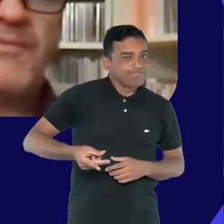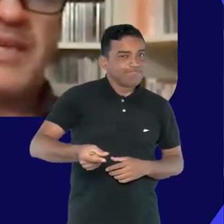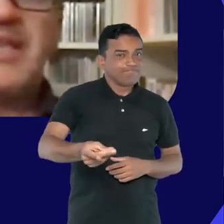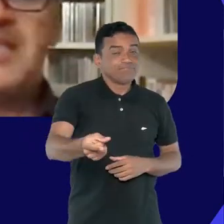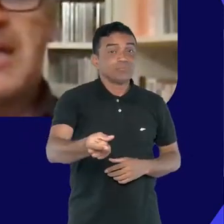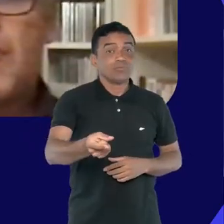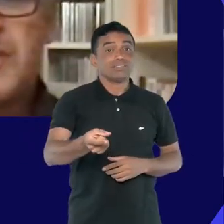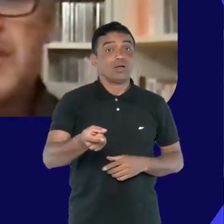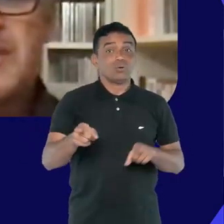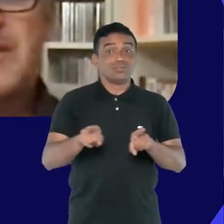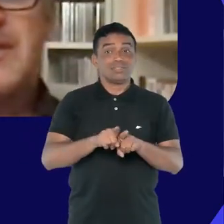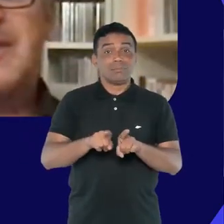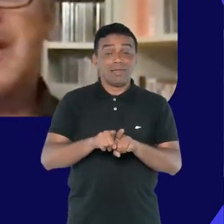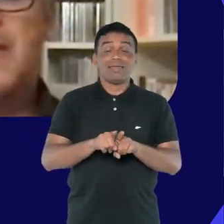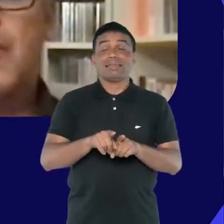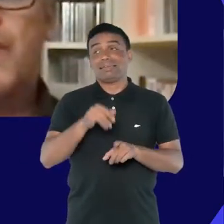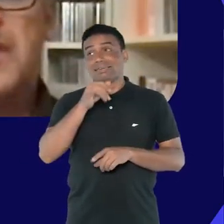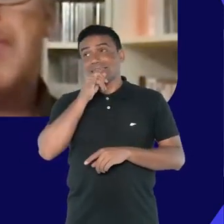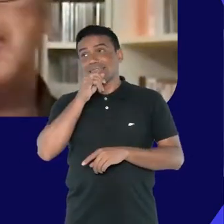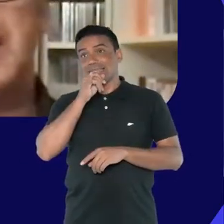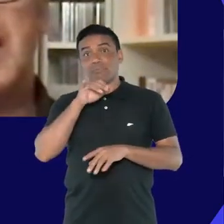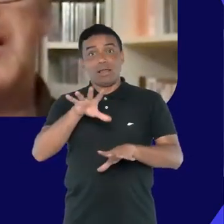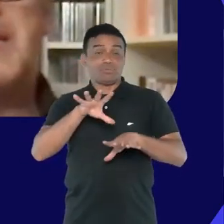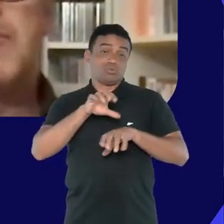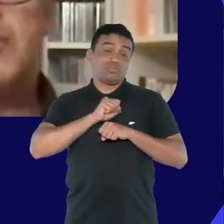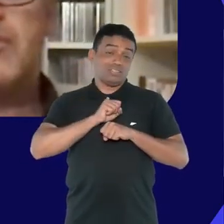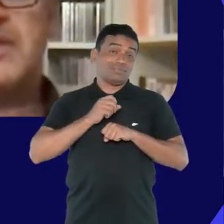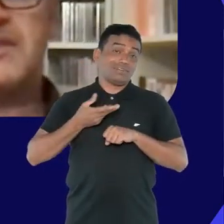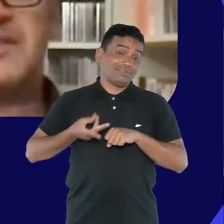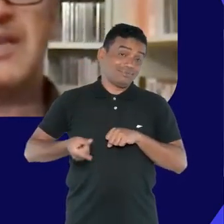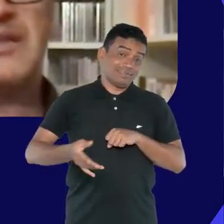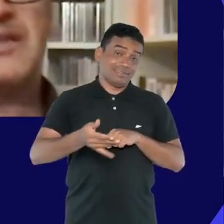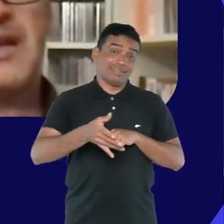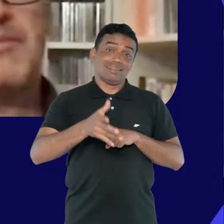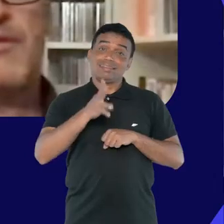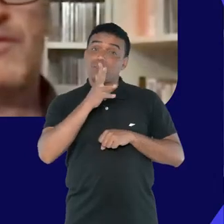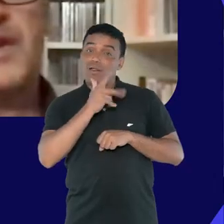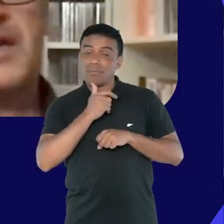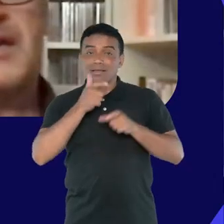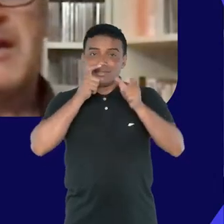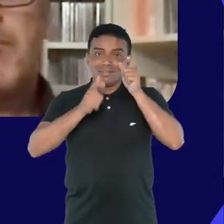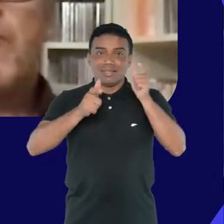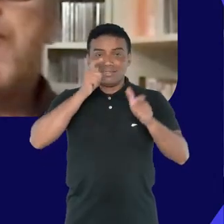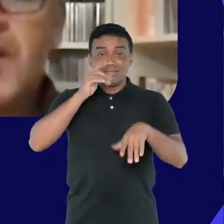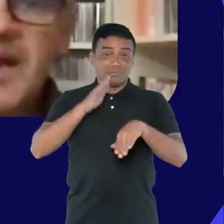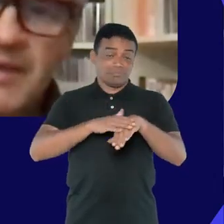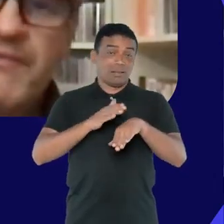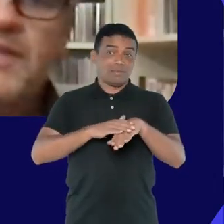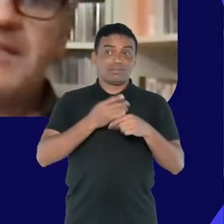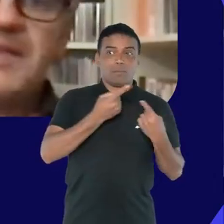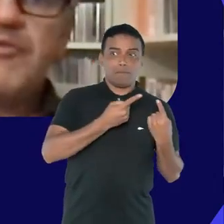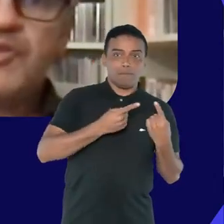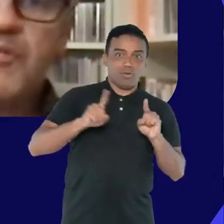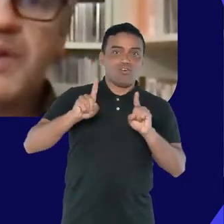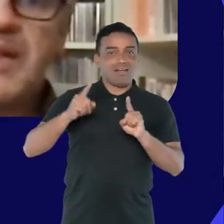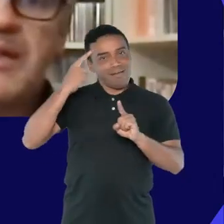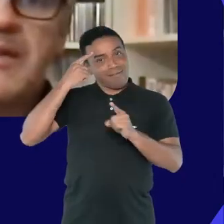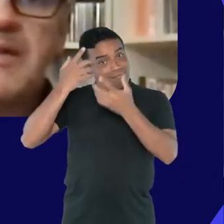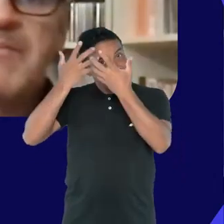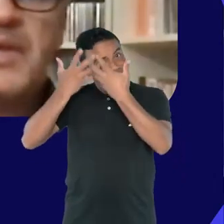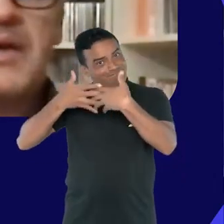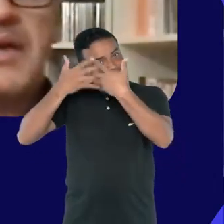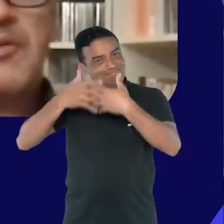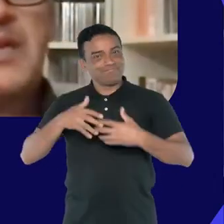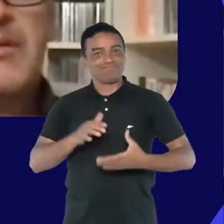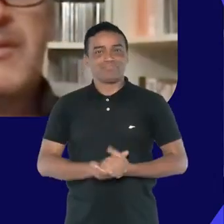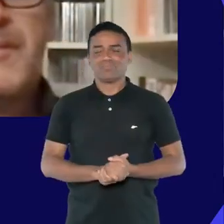questão que ainda está longe de ser resolvida, mas que é muito interessante, a meu ver, provocar reflexão sobre ela.